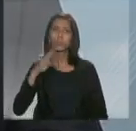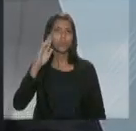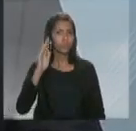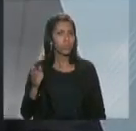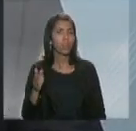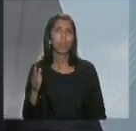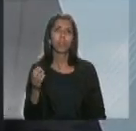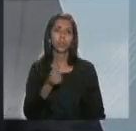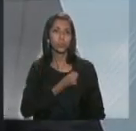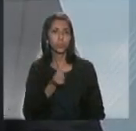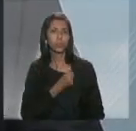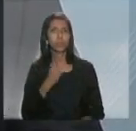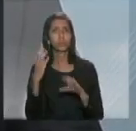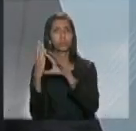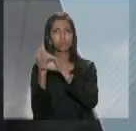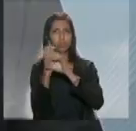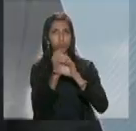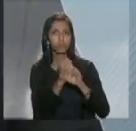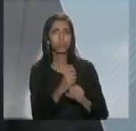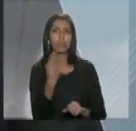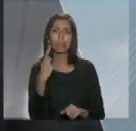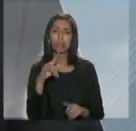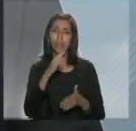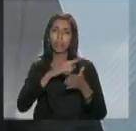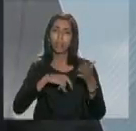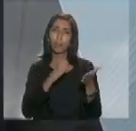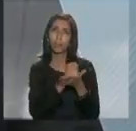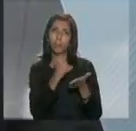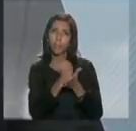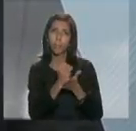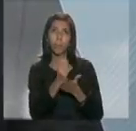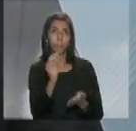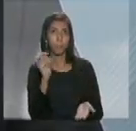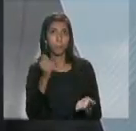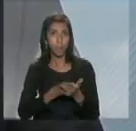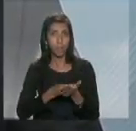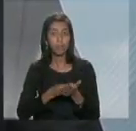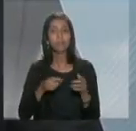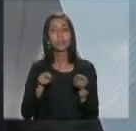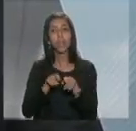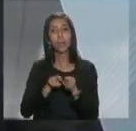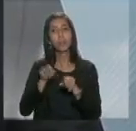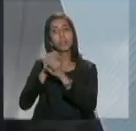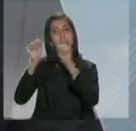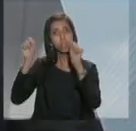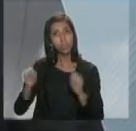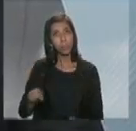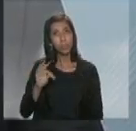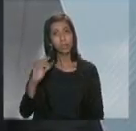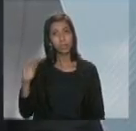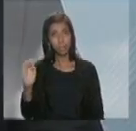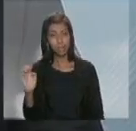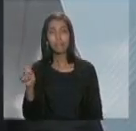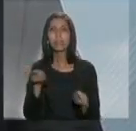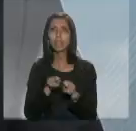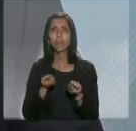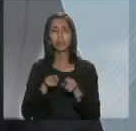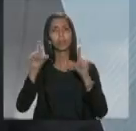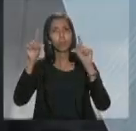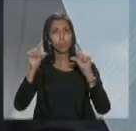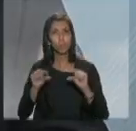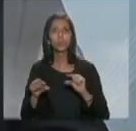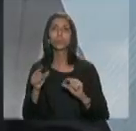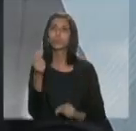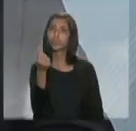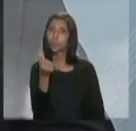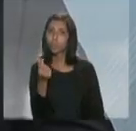integração direta do banco de dados do jurisdicionado, ou seja, seu sistema de folha de pagamento, com o sistema do tribunal. Com isso, você também reduz o número de